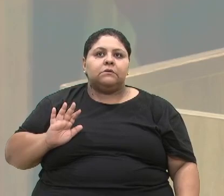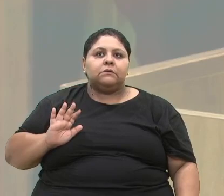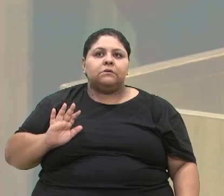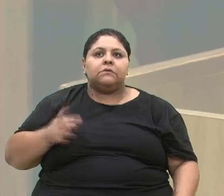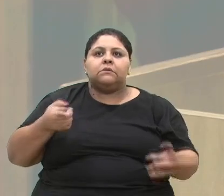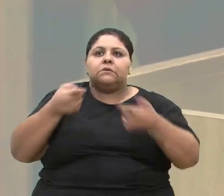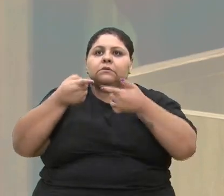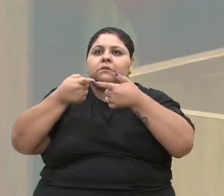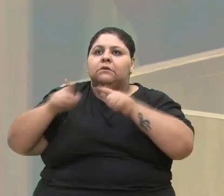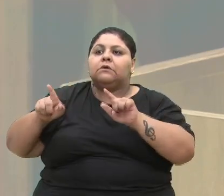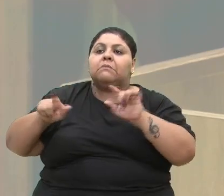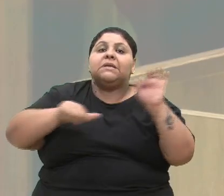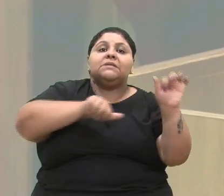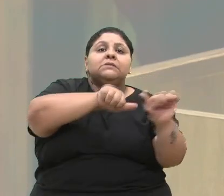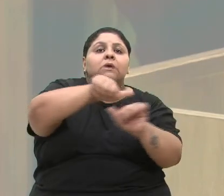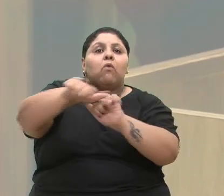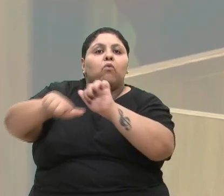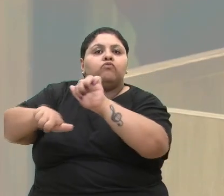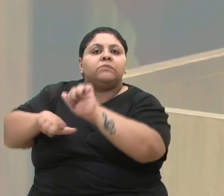Mas se fosse o contrário?